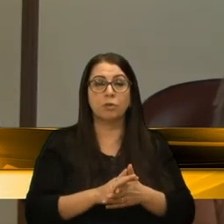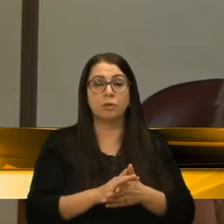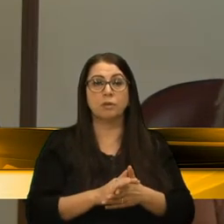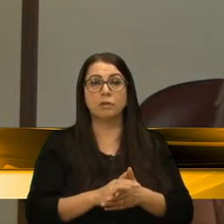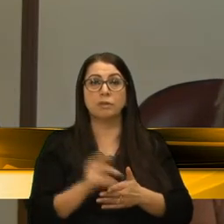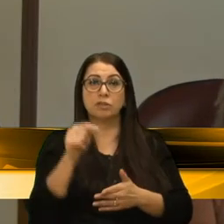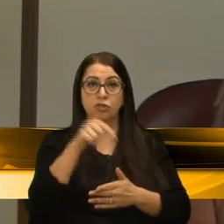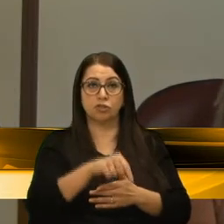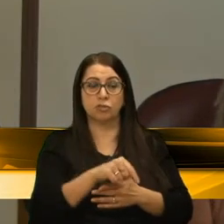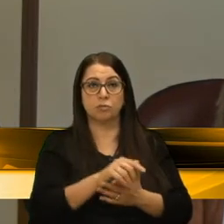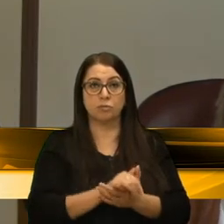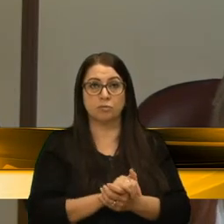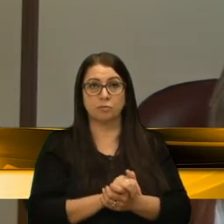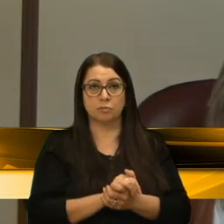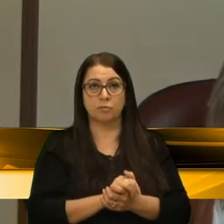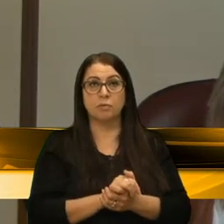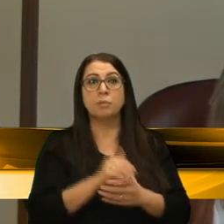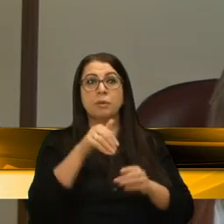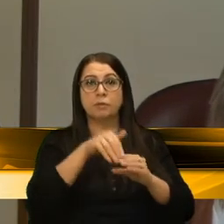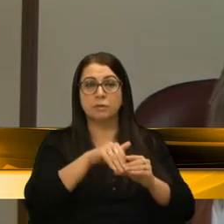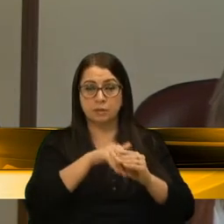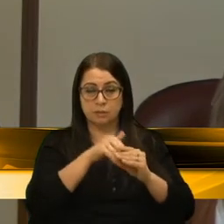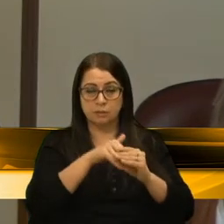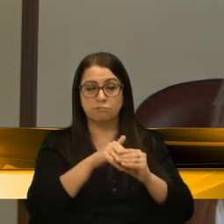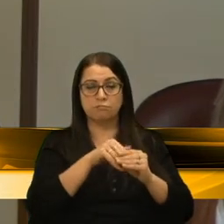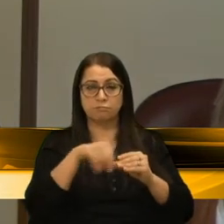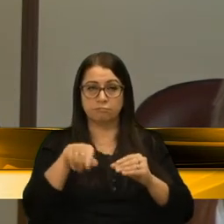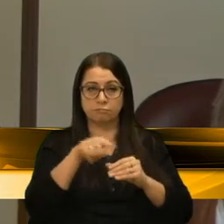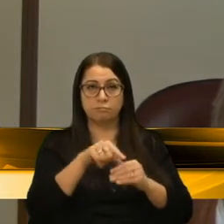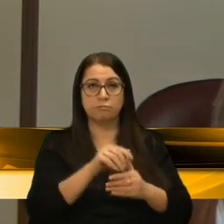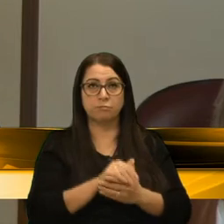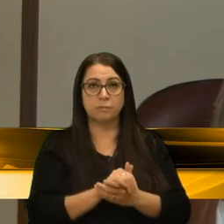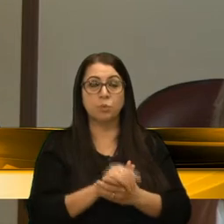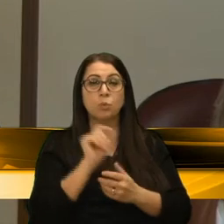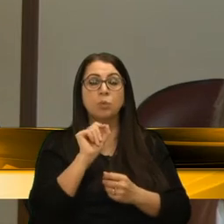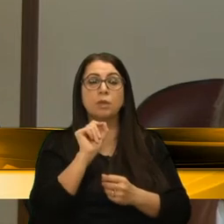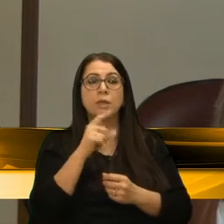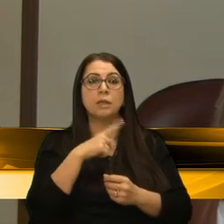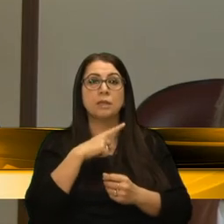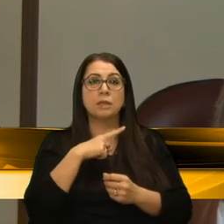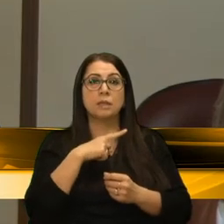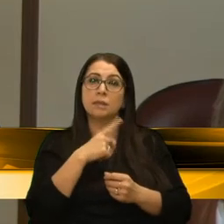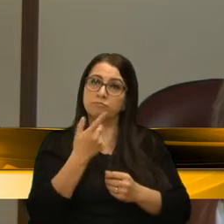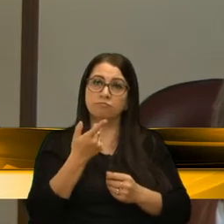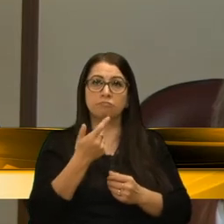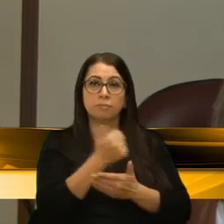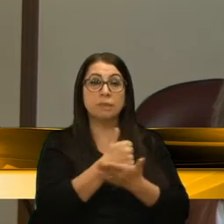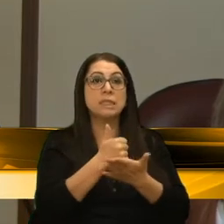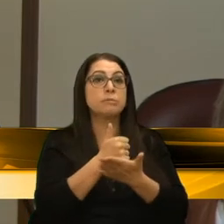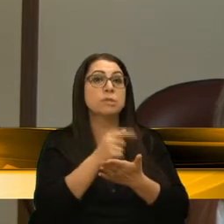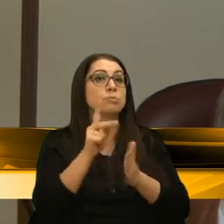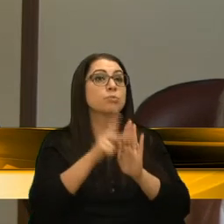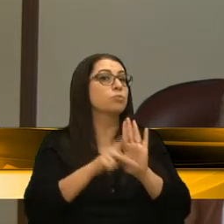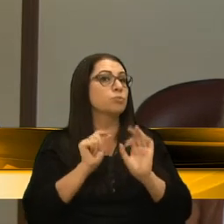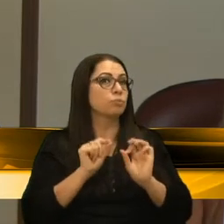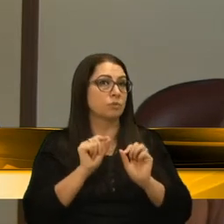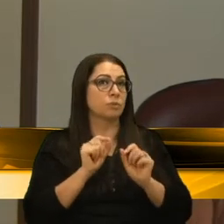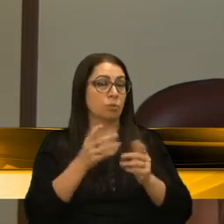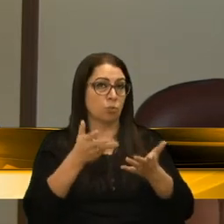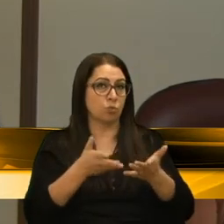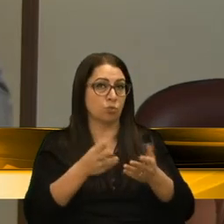ele chega para apreciação deste plenário. O que consiste basicamente esse projeto? Hoje,